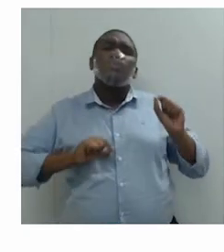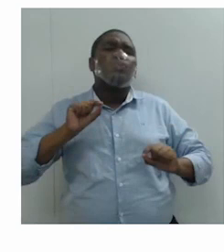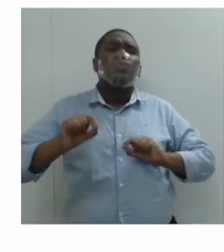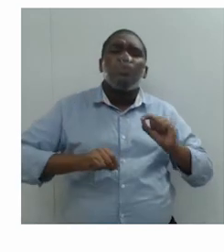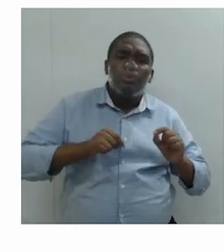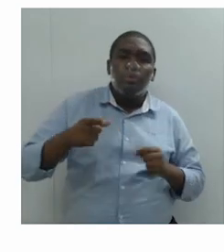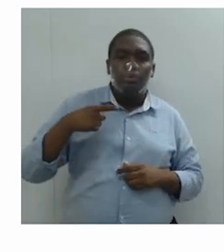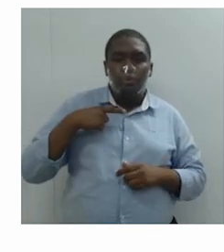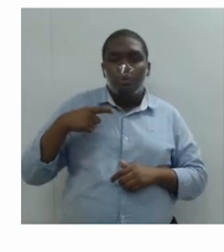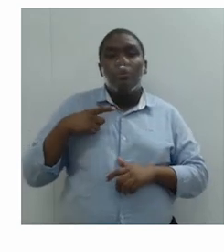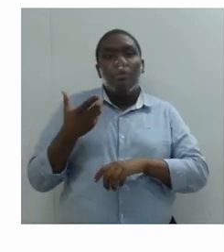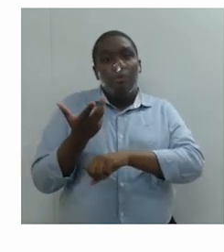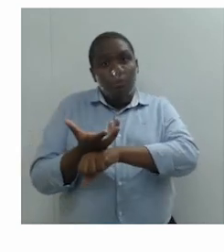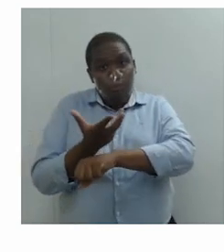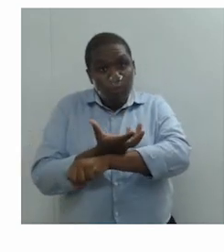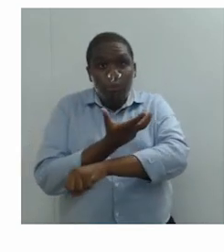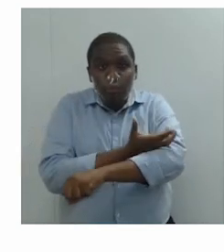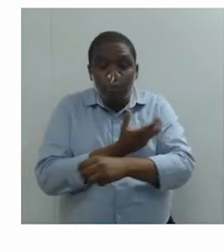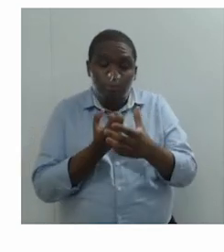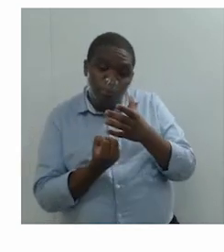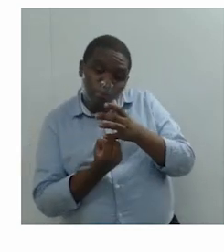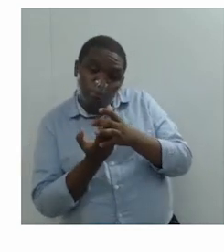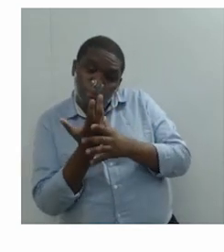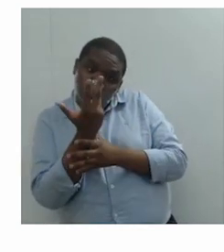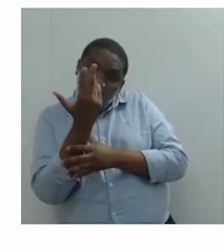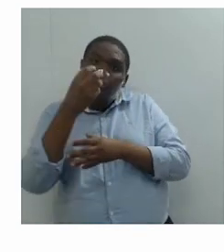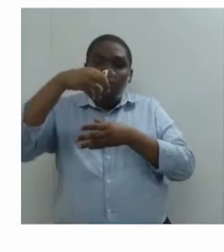As plantações. É importante